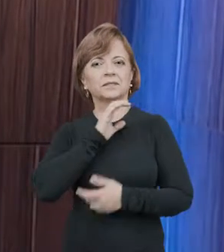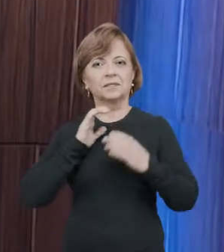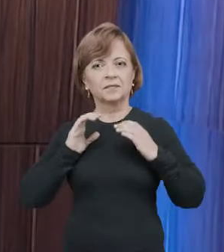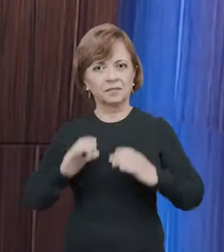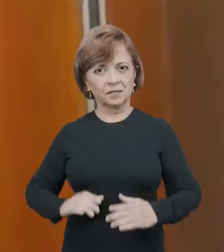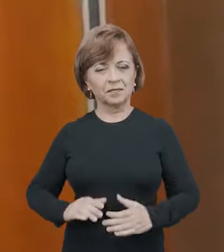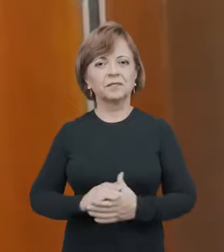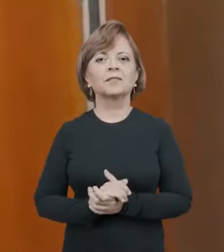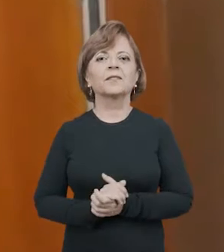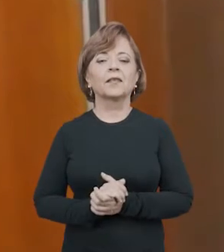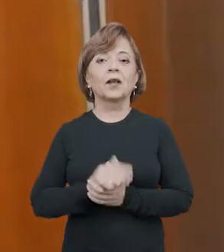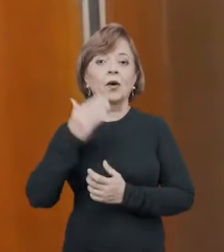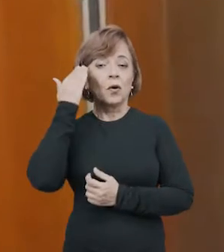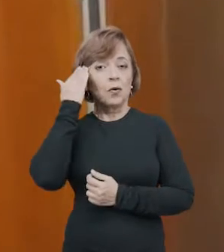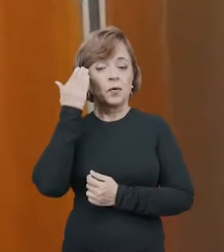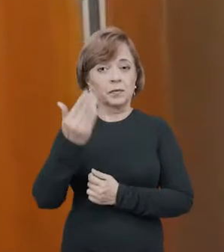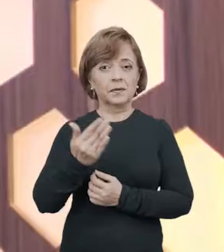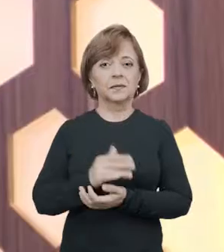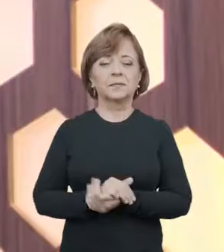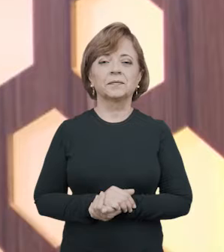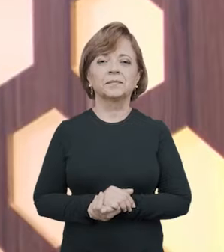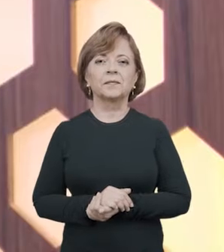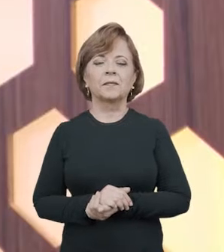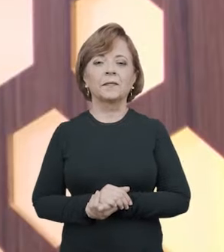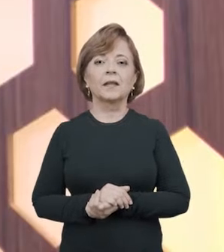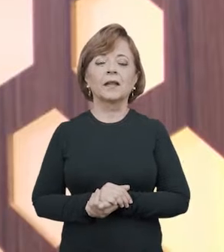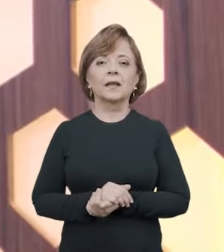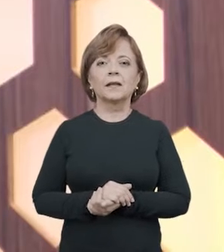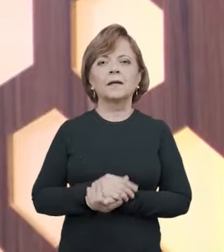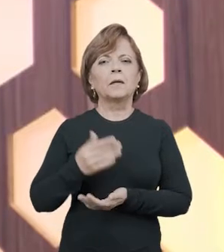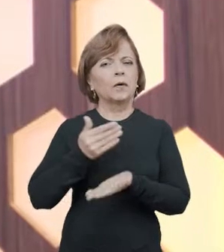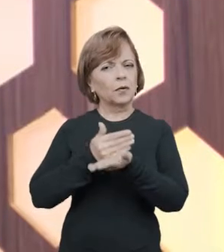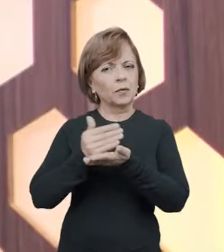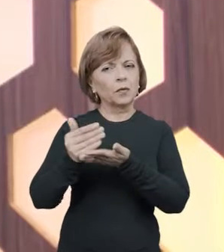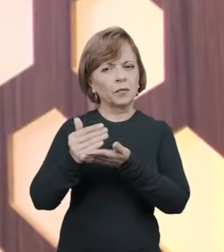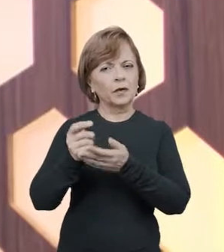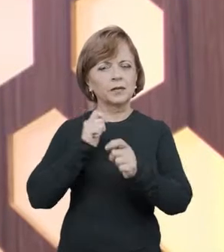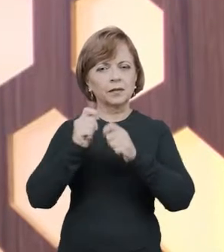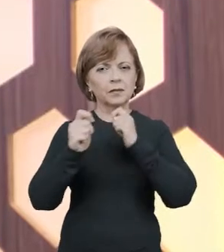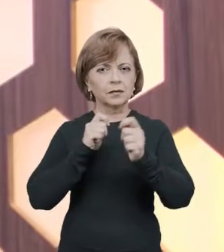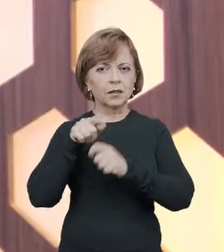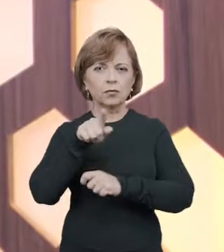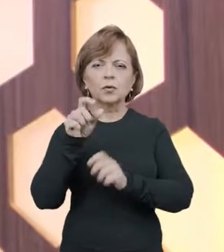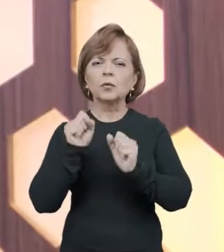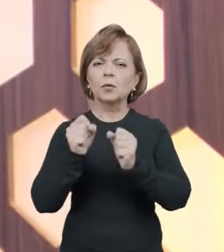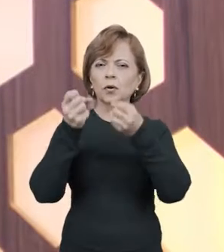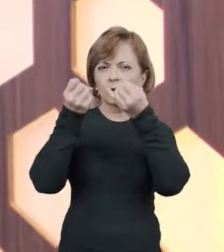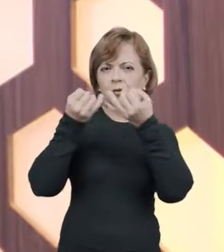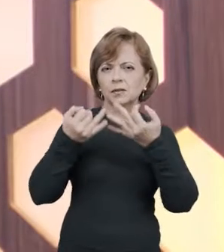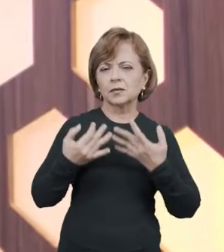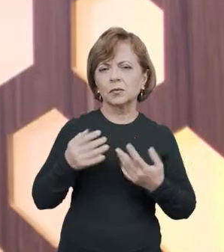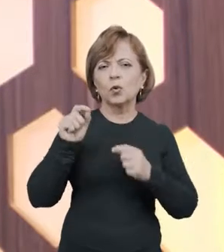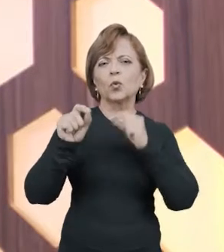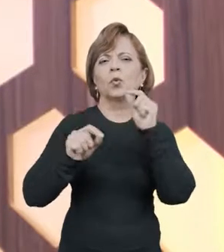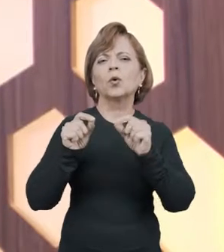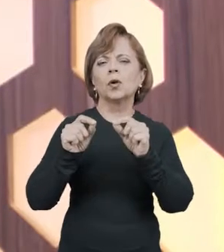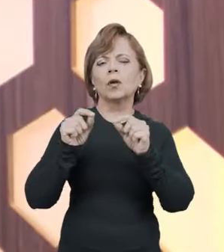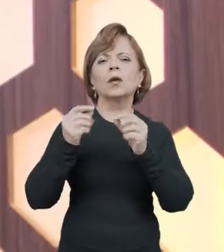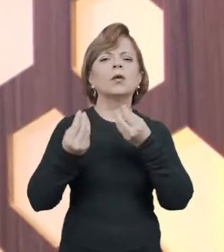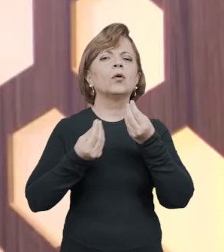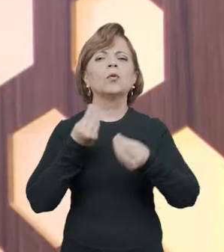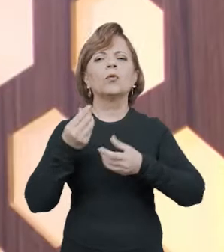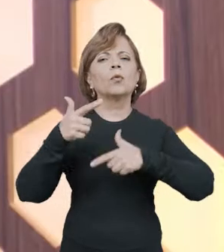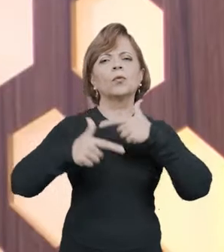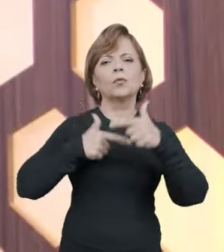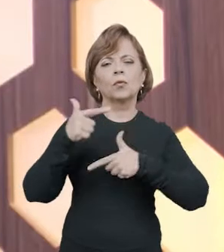essa entrevista. Obrigada a você. Bom, doutora, para começarmos essa entrevista, a senhora poderia falar o que é e como